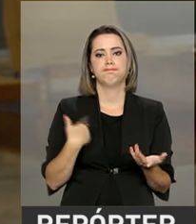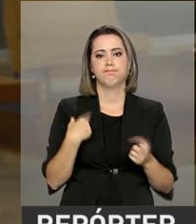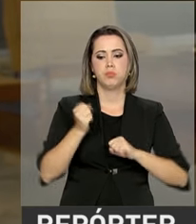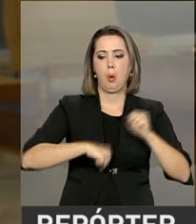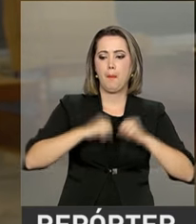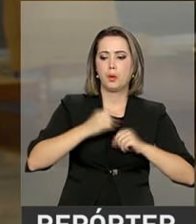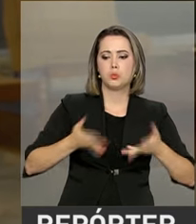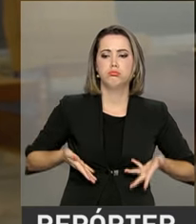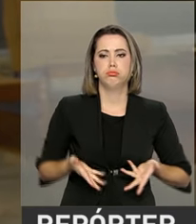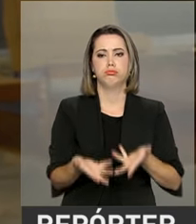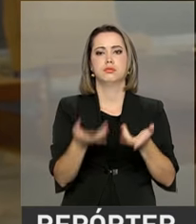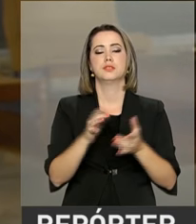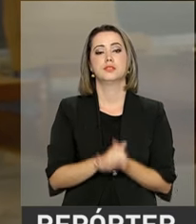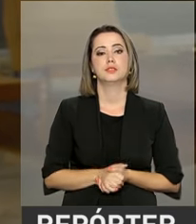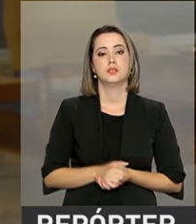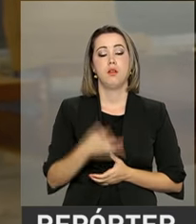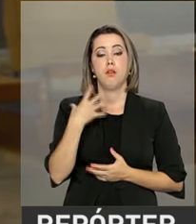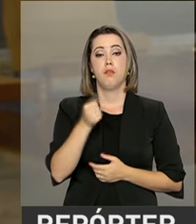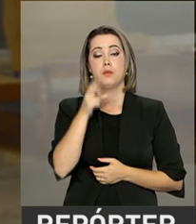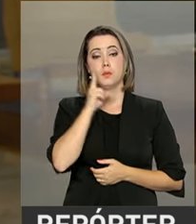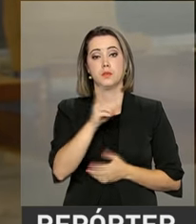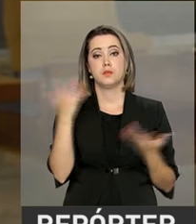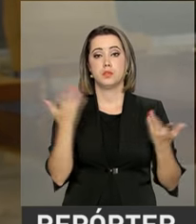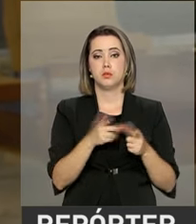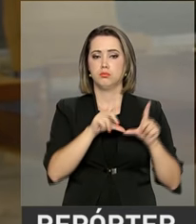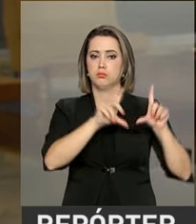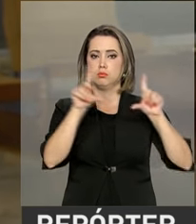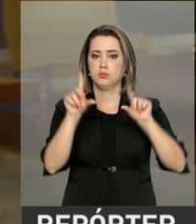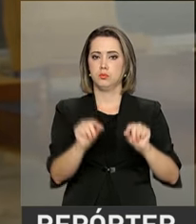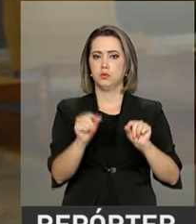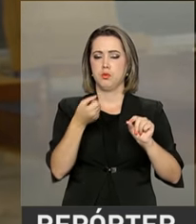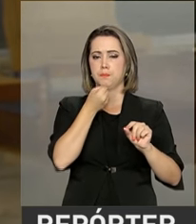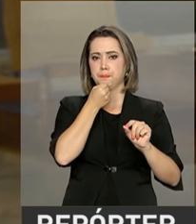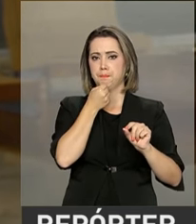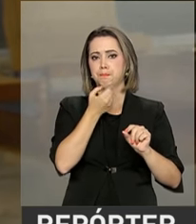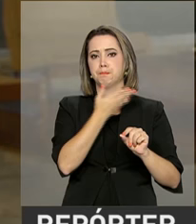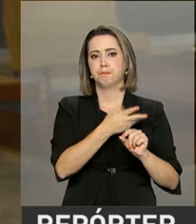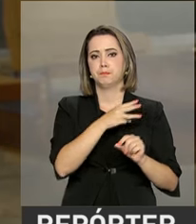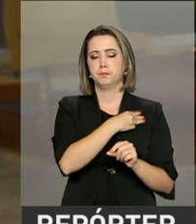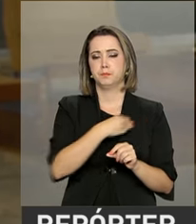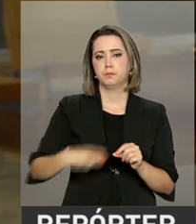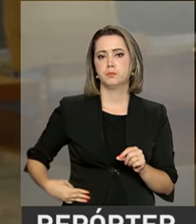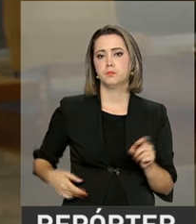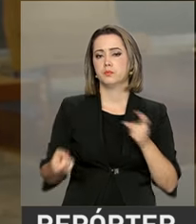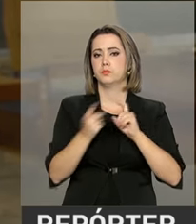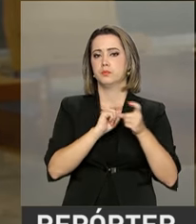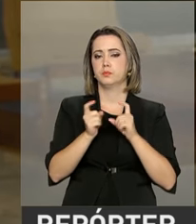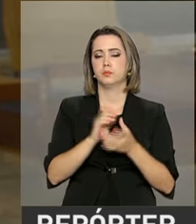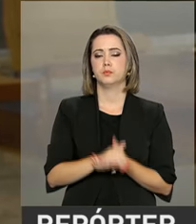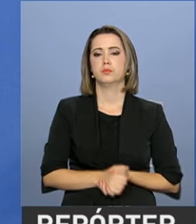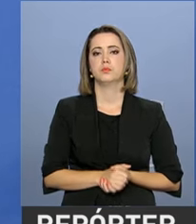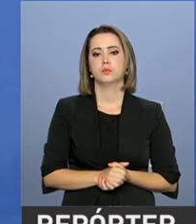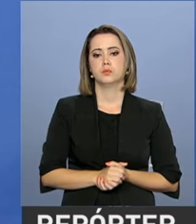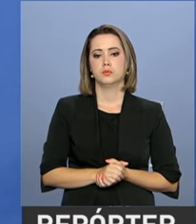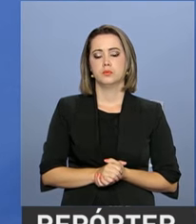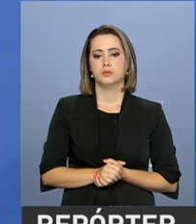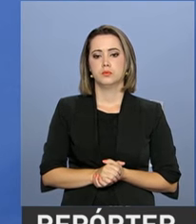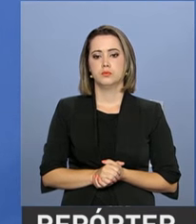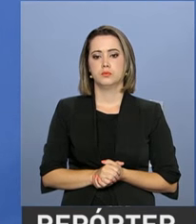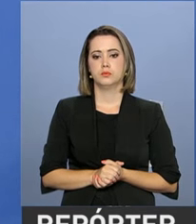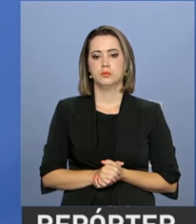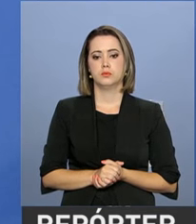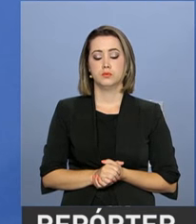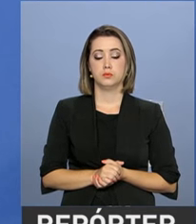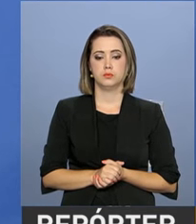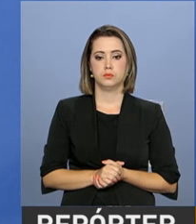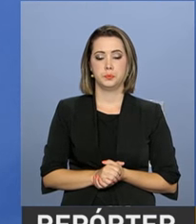sua produtividade. Vamos ouvir agora um trecho da entrevista do ministro da Fazenda, Henrique Meirelles. Nós